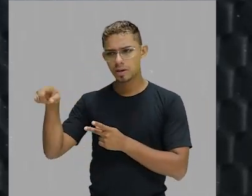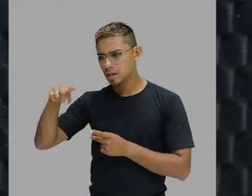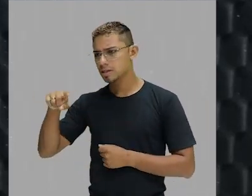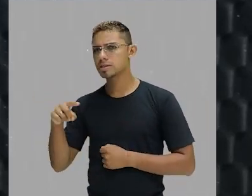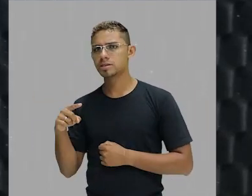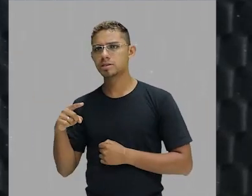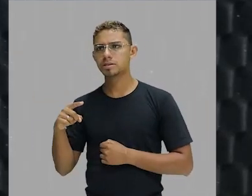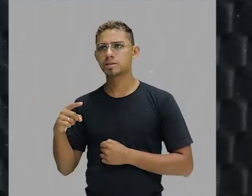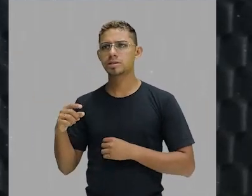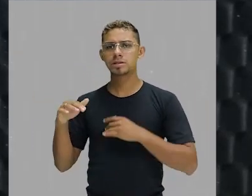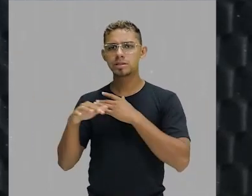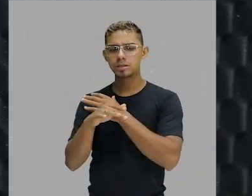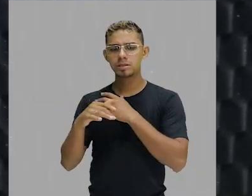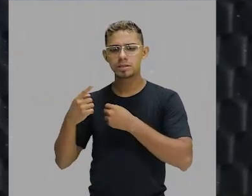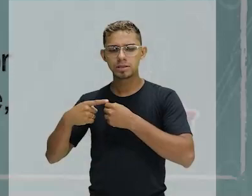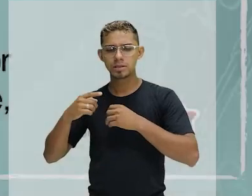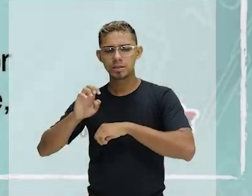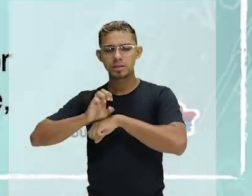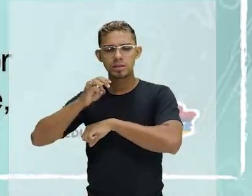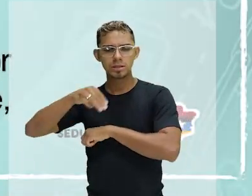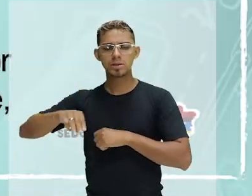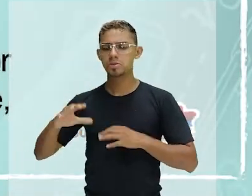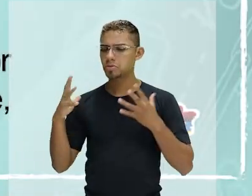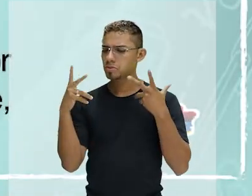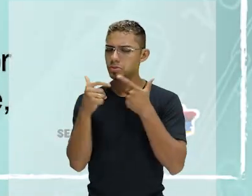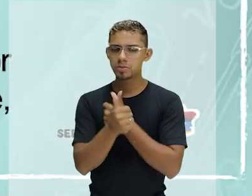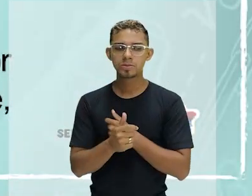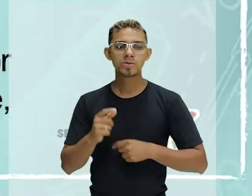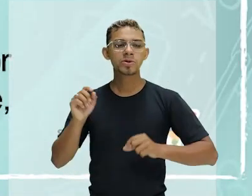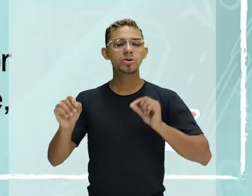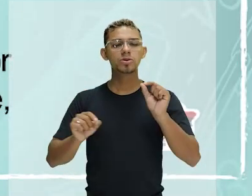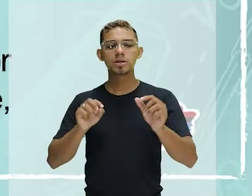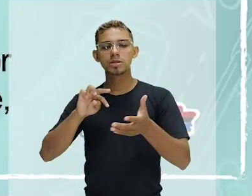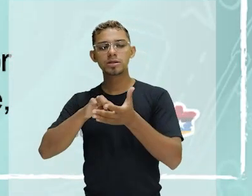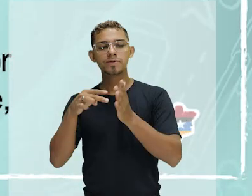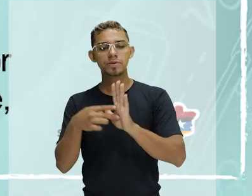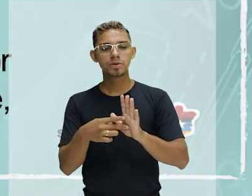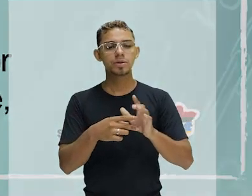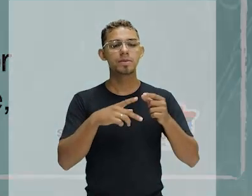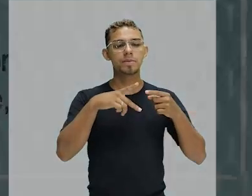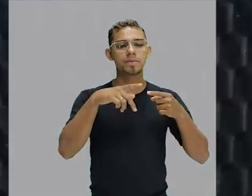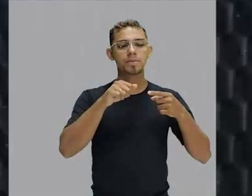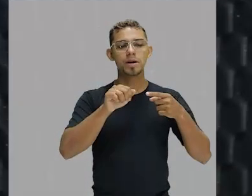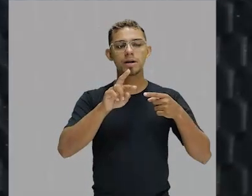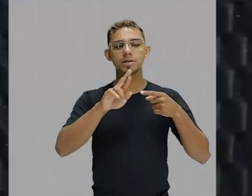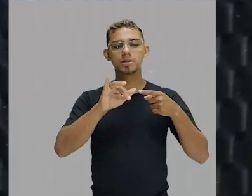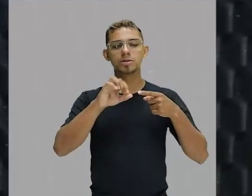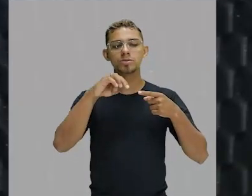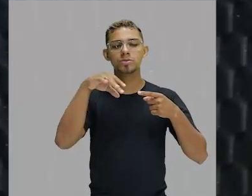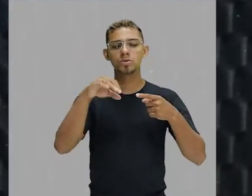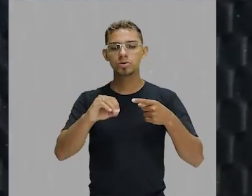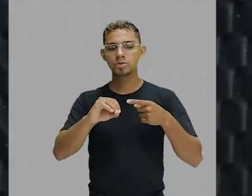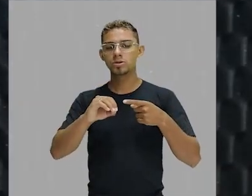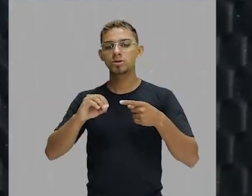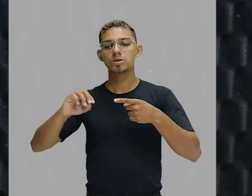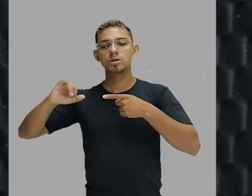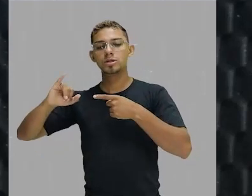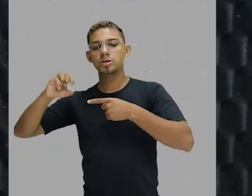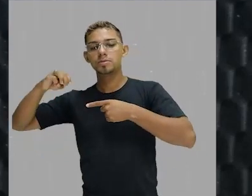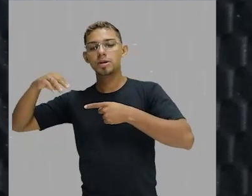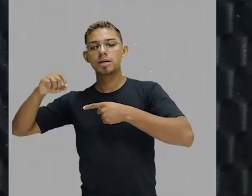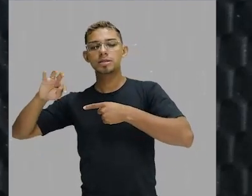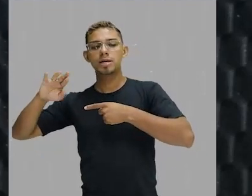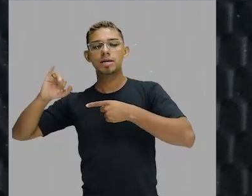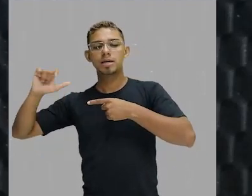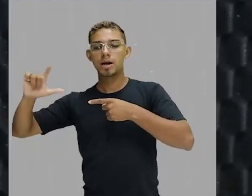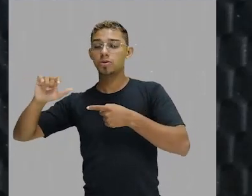interior do estado, né, você vai ver muita coisa. O que é patrimônio imaterial? É aquilo que não é palpável. Né? Professor, o que